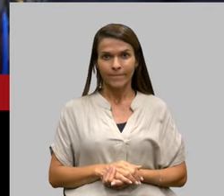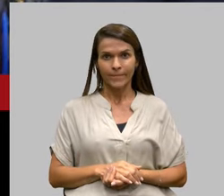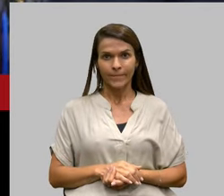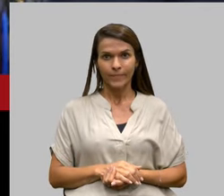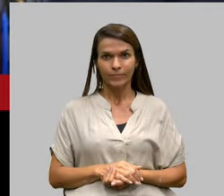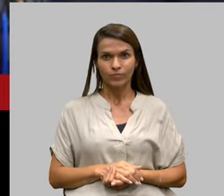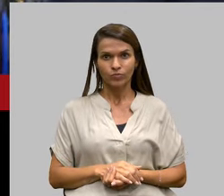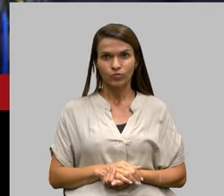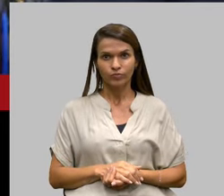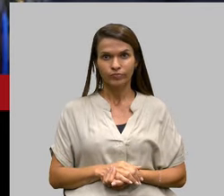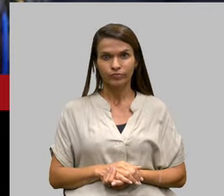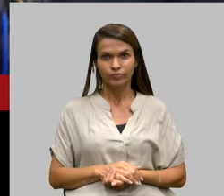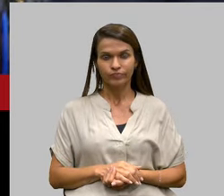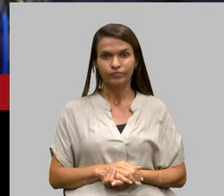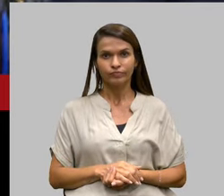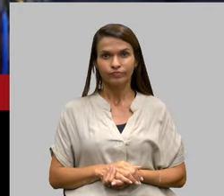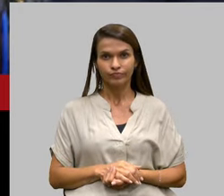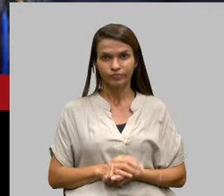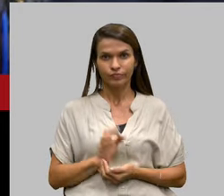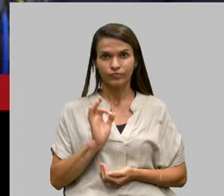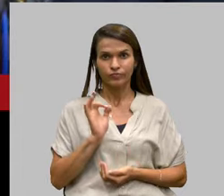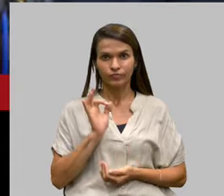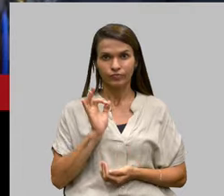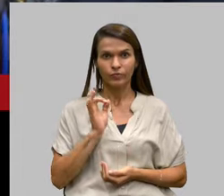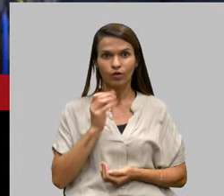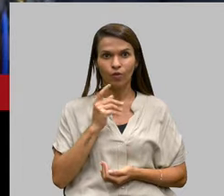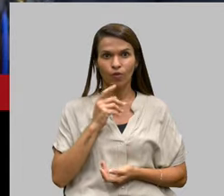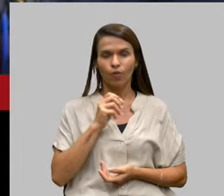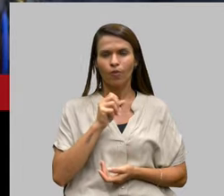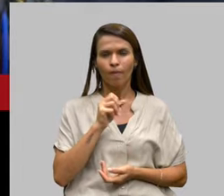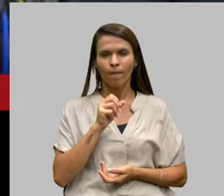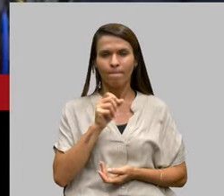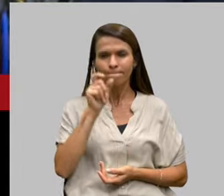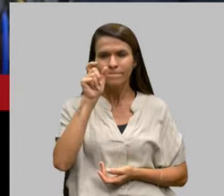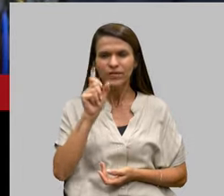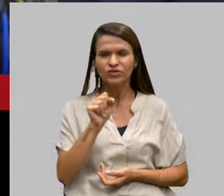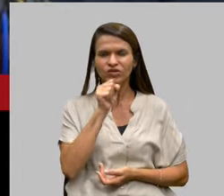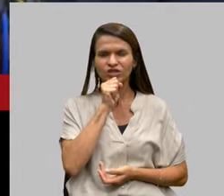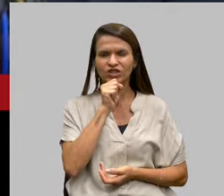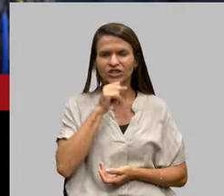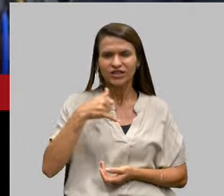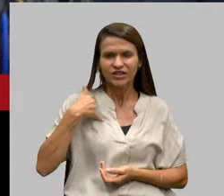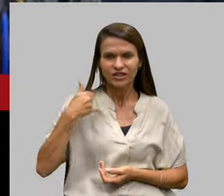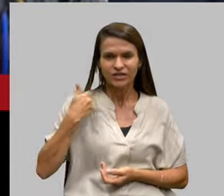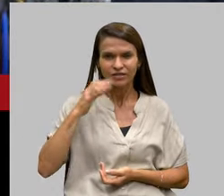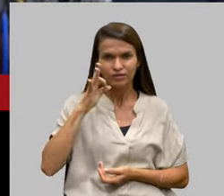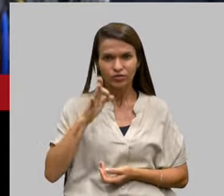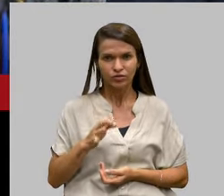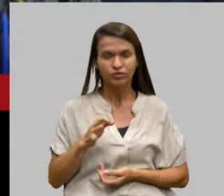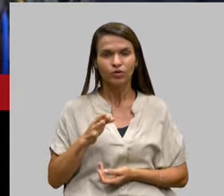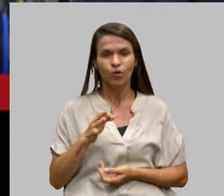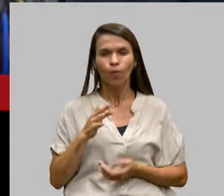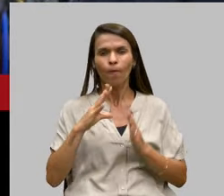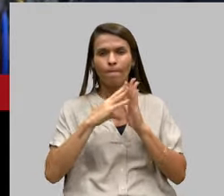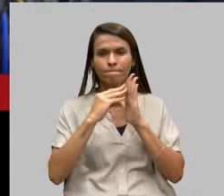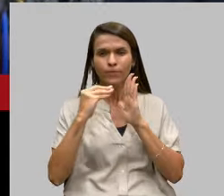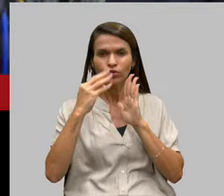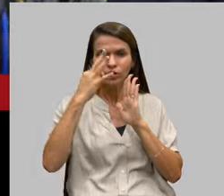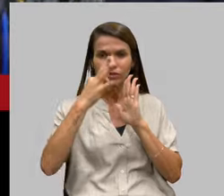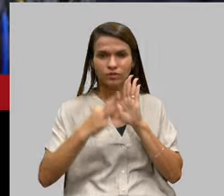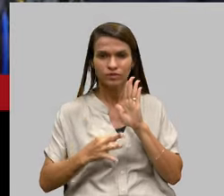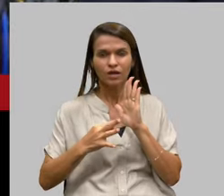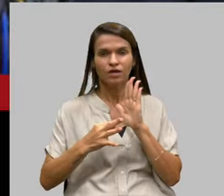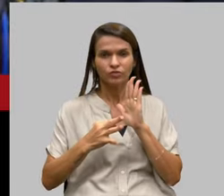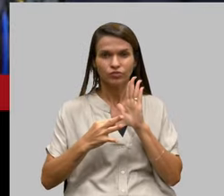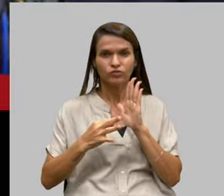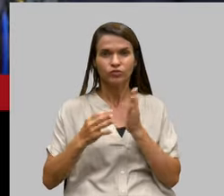Uhum é qu o envelhecimento populacional o modelo de se buscar eu não gosto de falar Modelo de capitalização